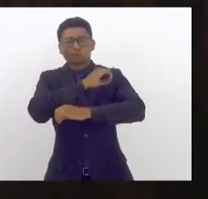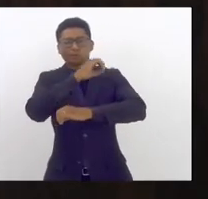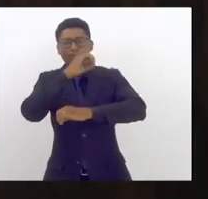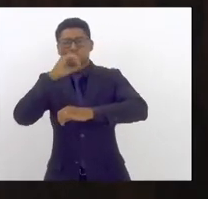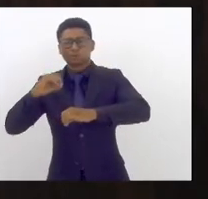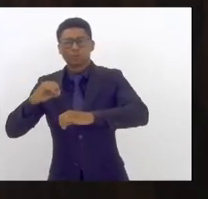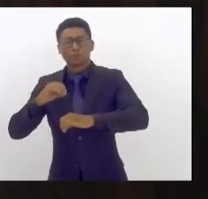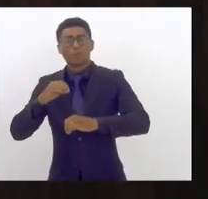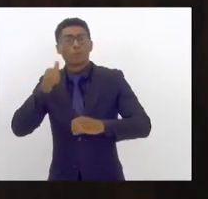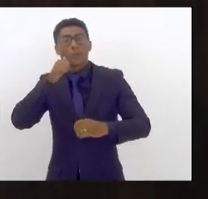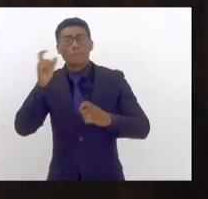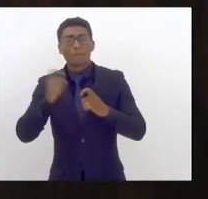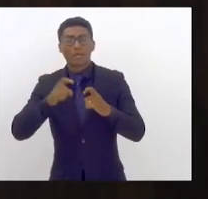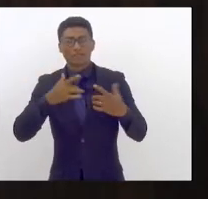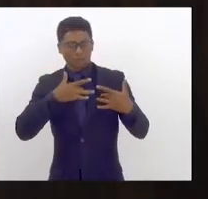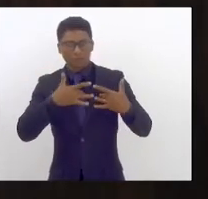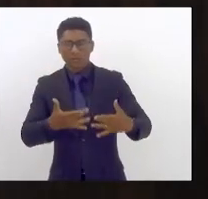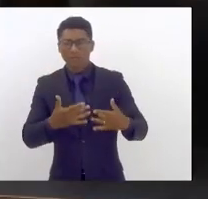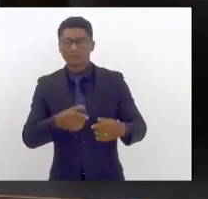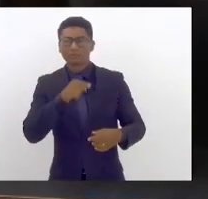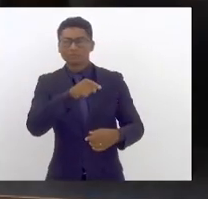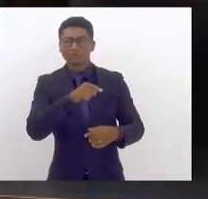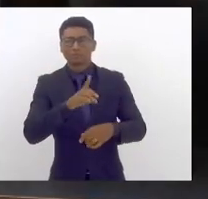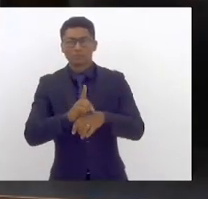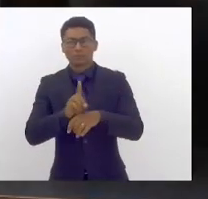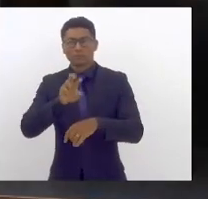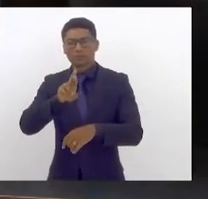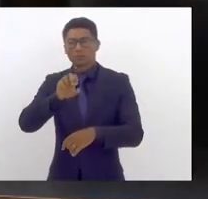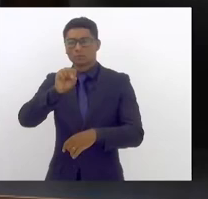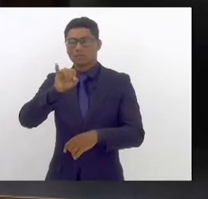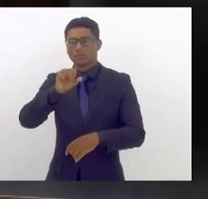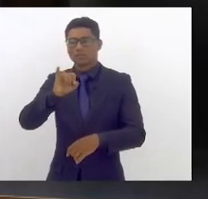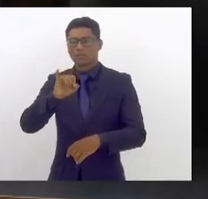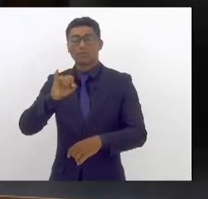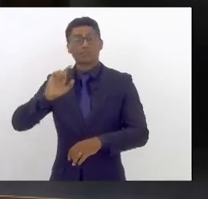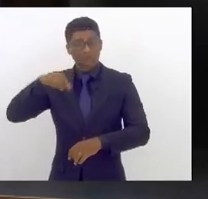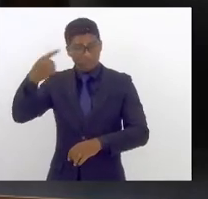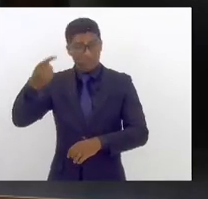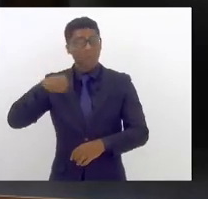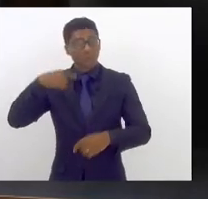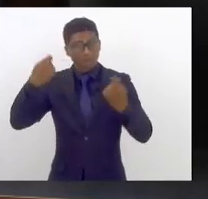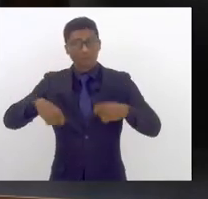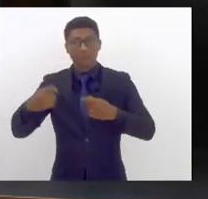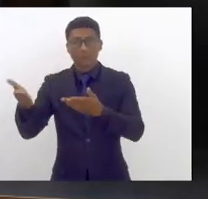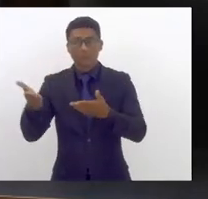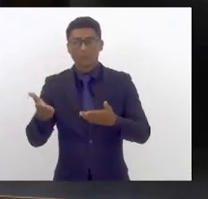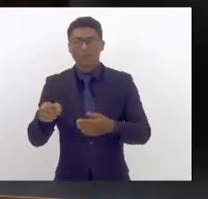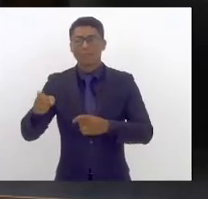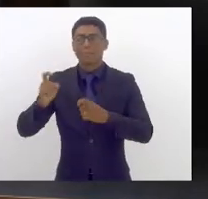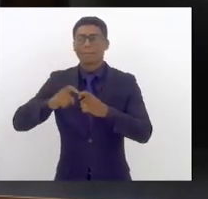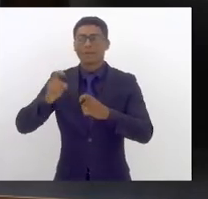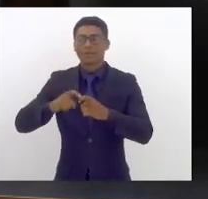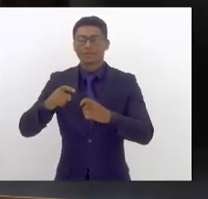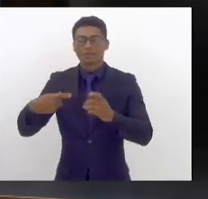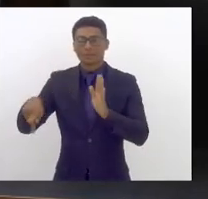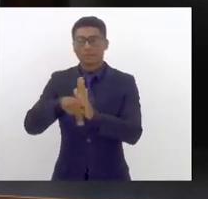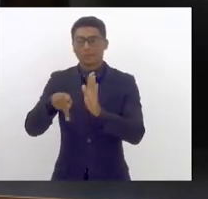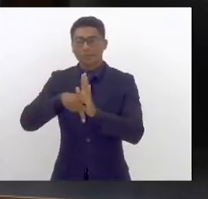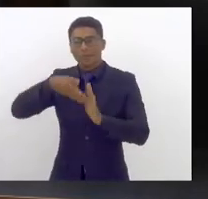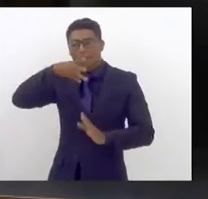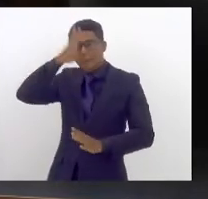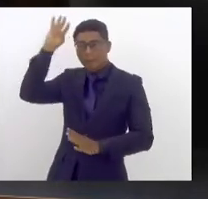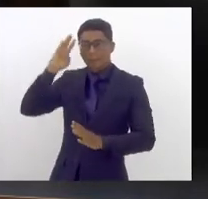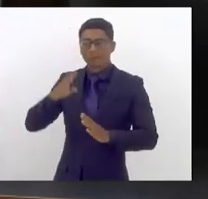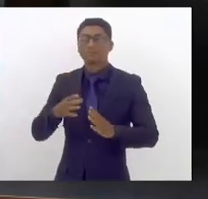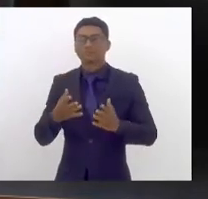Voluntários médicas voluntárias a doutora Cice eu tenho que trazer aqui que é uma médica bombeira que a gente colocou a carreta